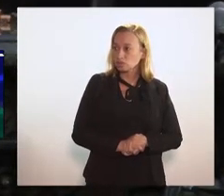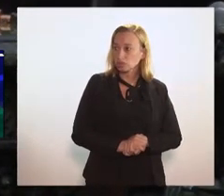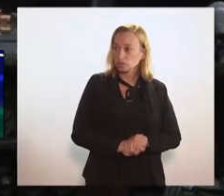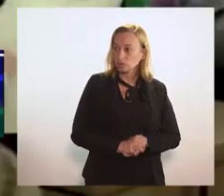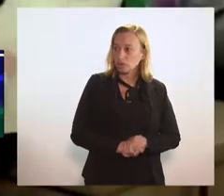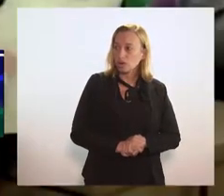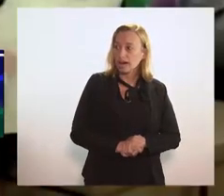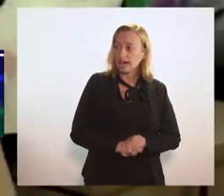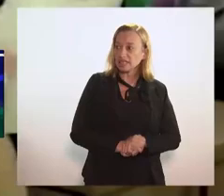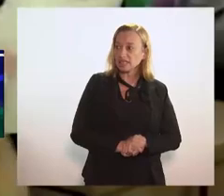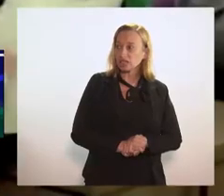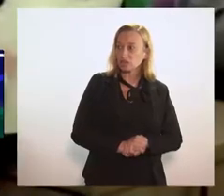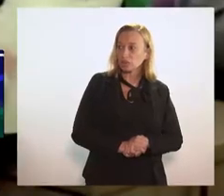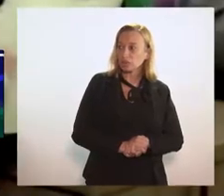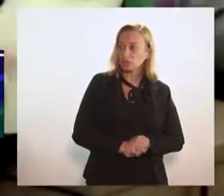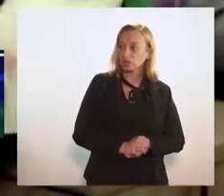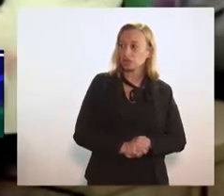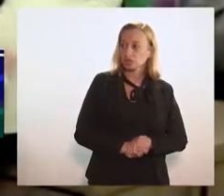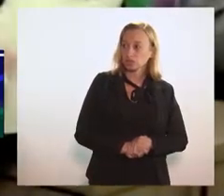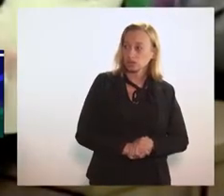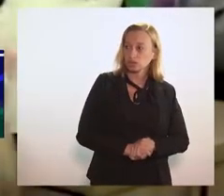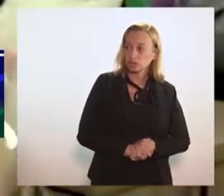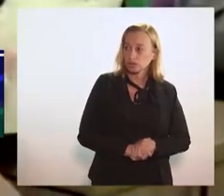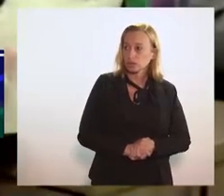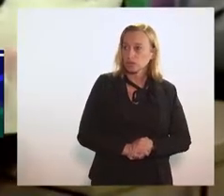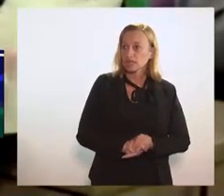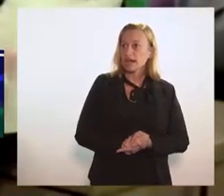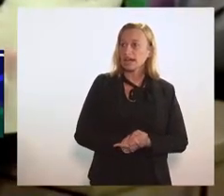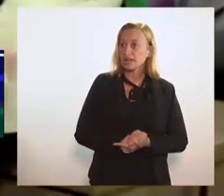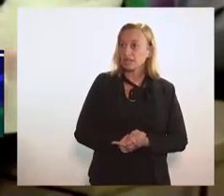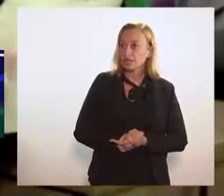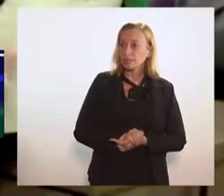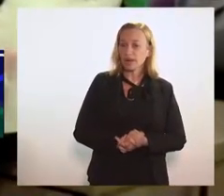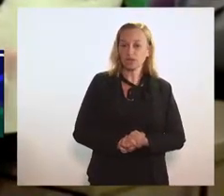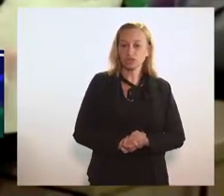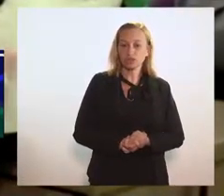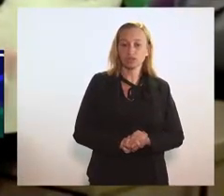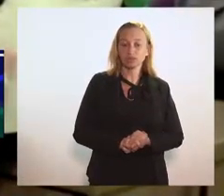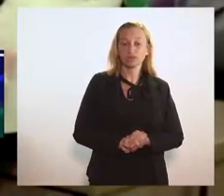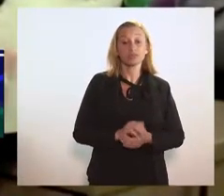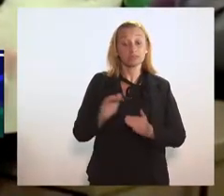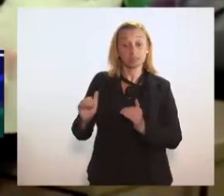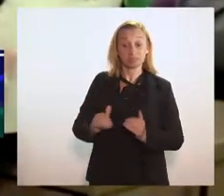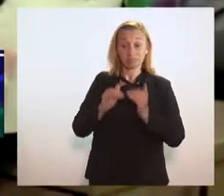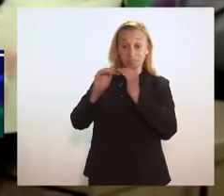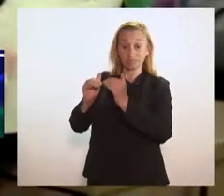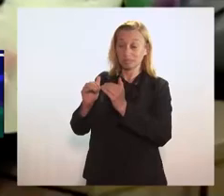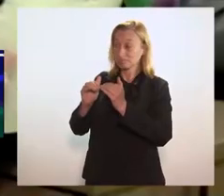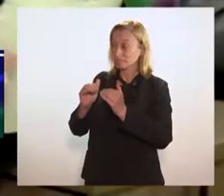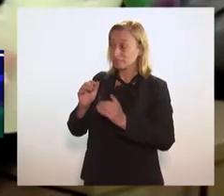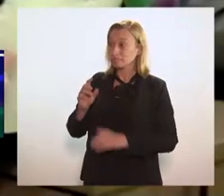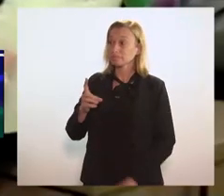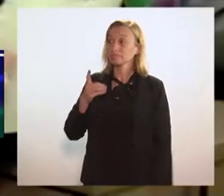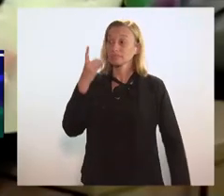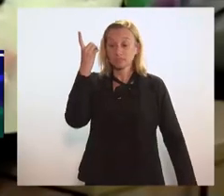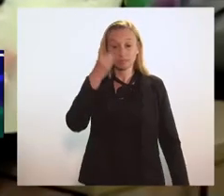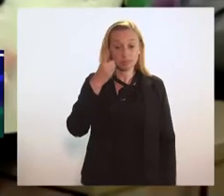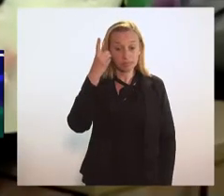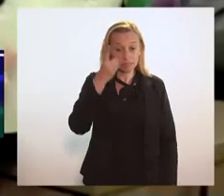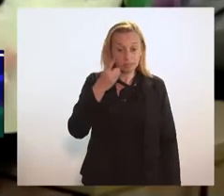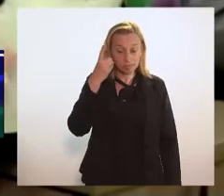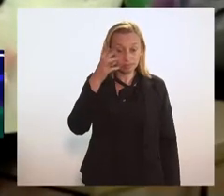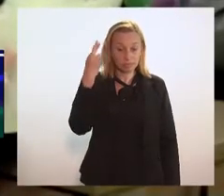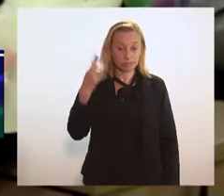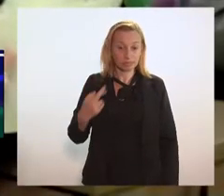Nobre presidente Renata Souza, feliz de ver uma mulher sentada aí. O nosso presidente André Siciliano, muito sensível com